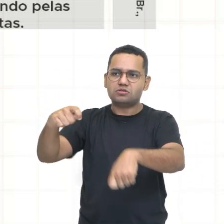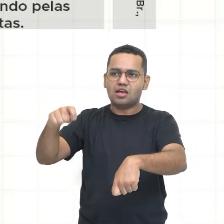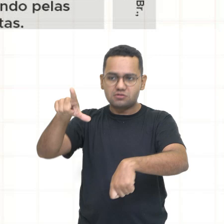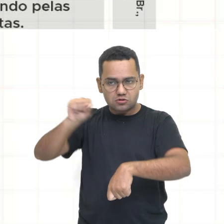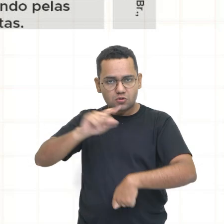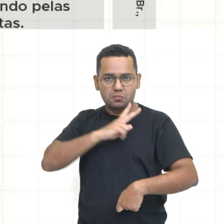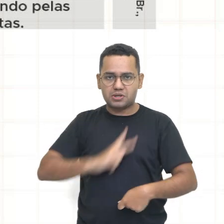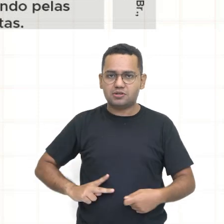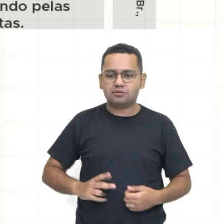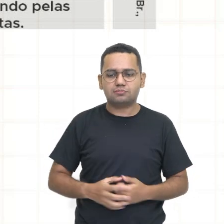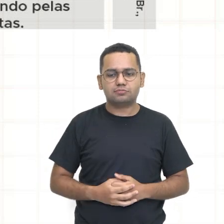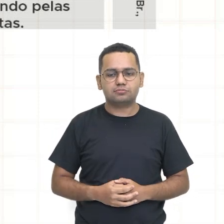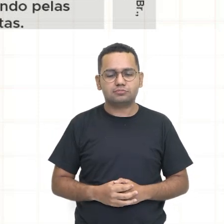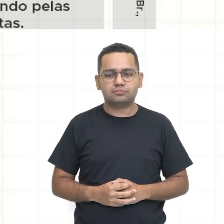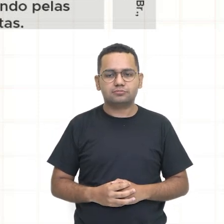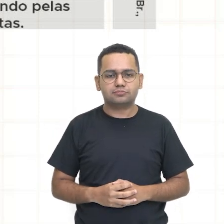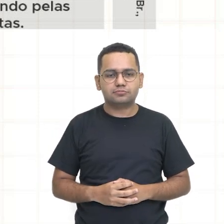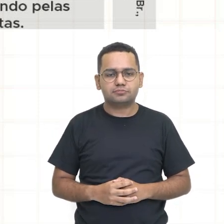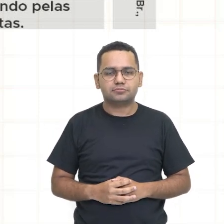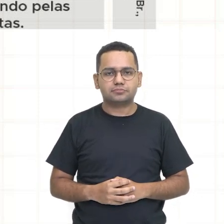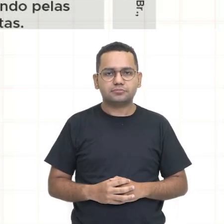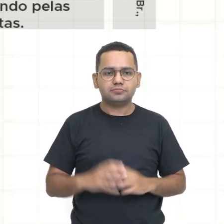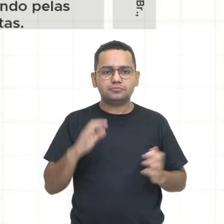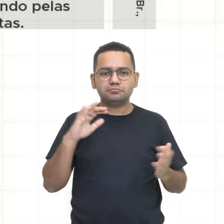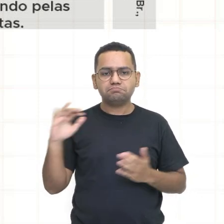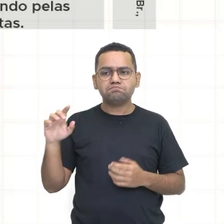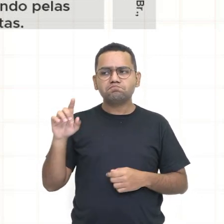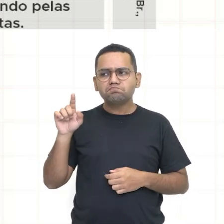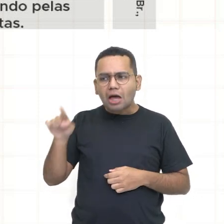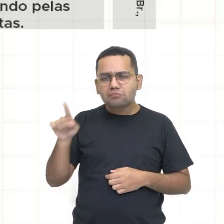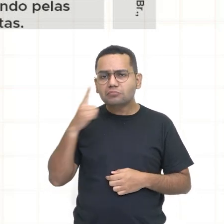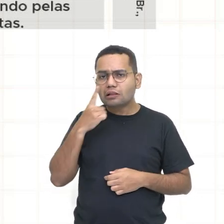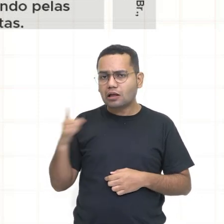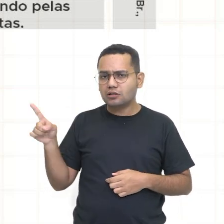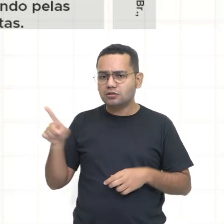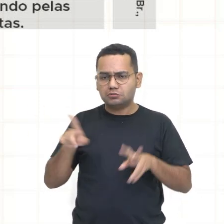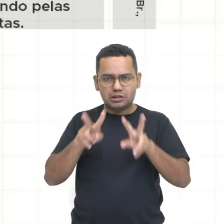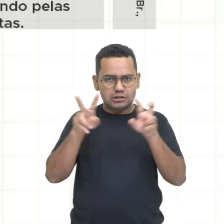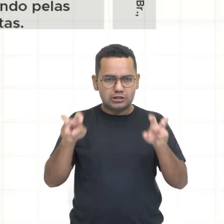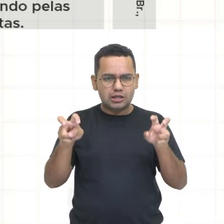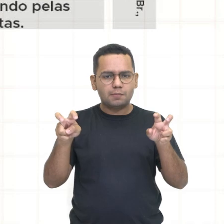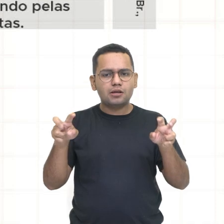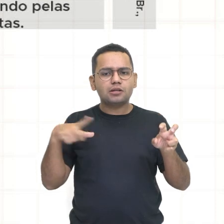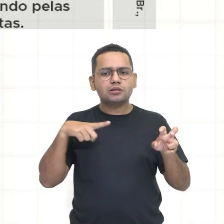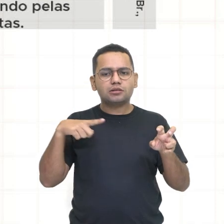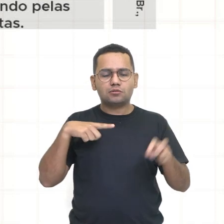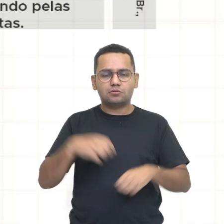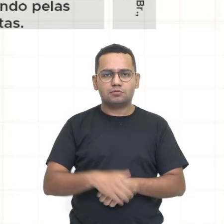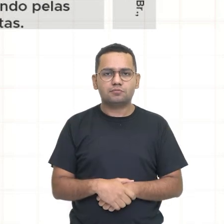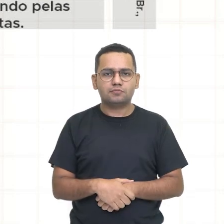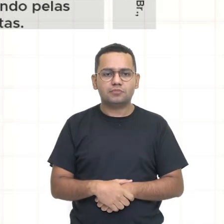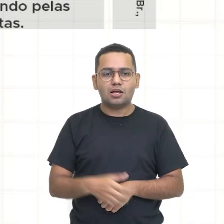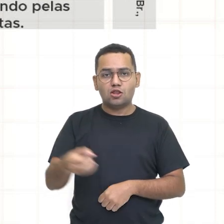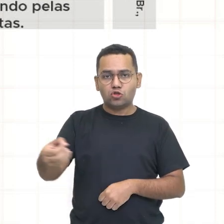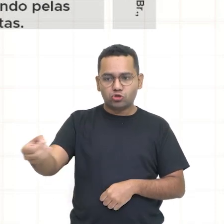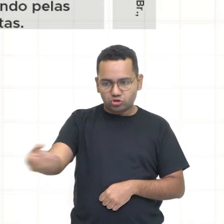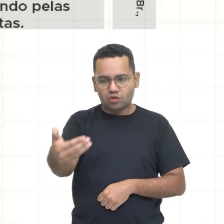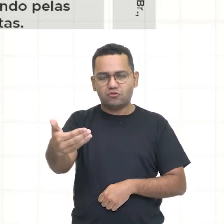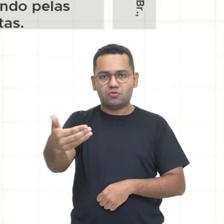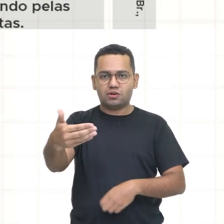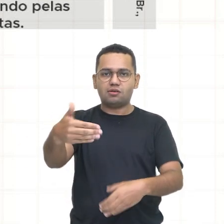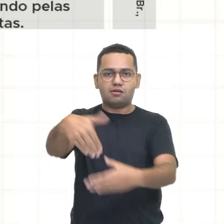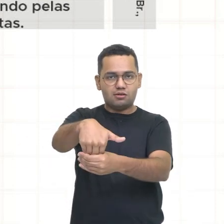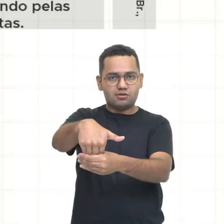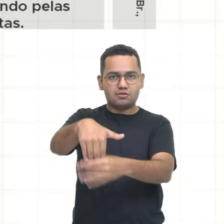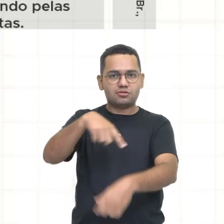ok? Então, nesse contexto das diretas já, nós vamos observar uma nova eleição, né? E agora